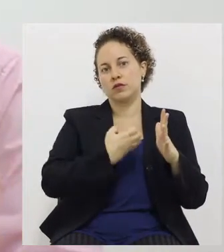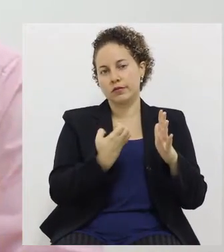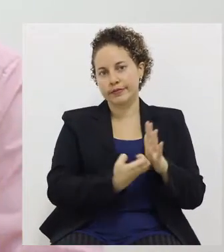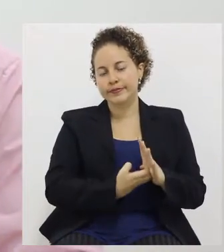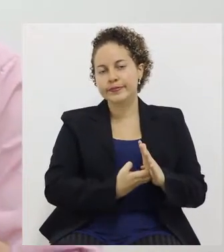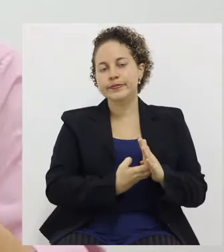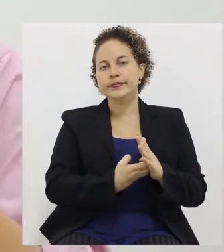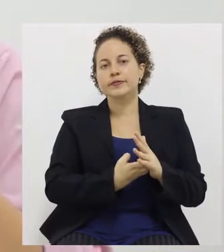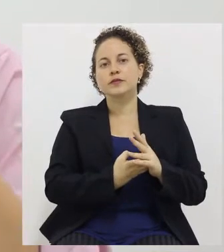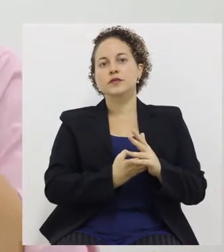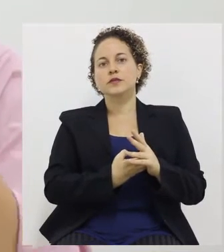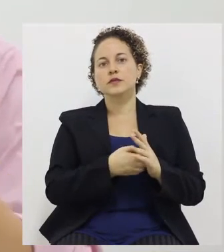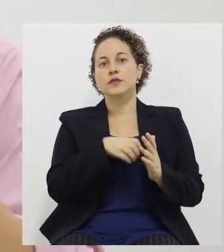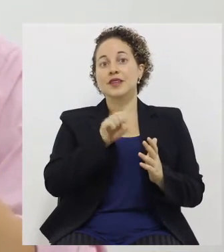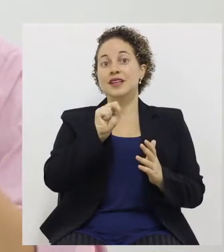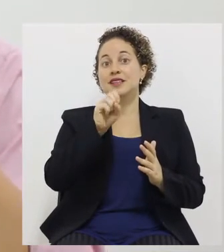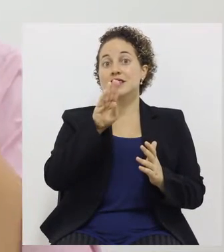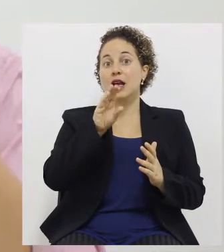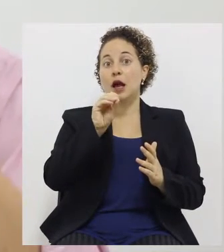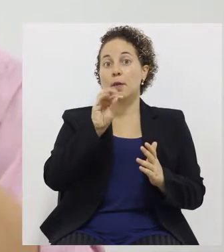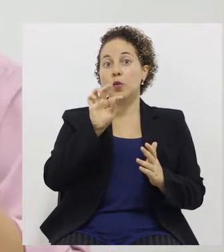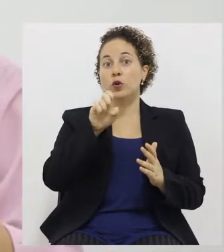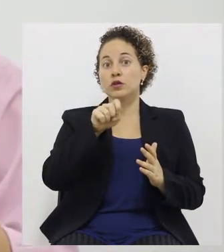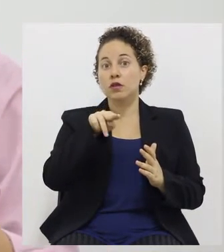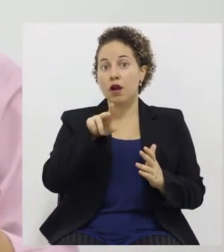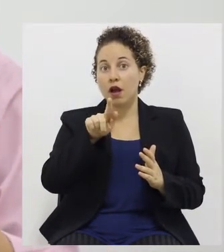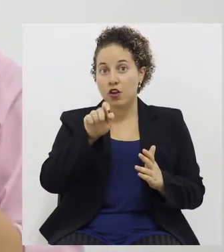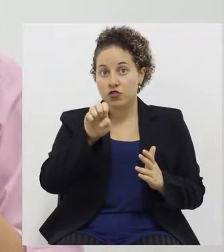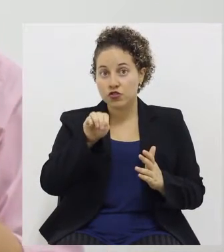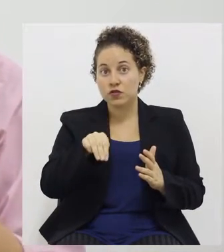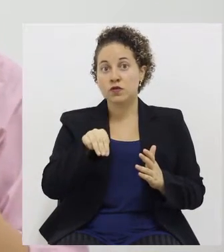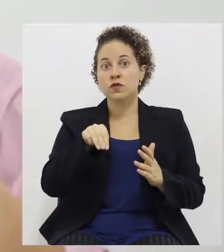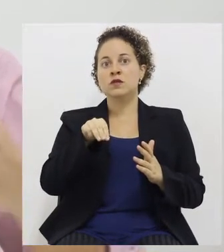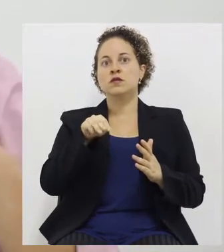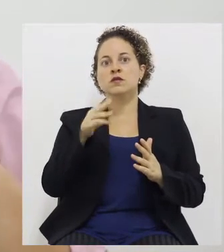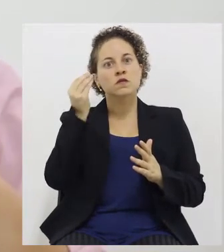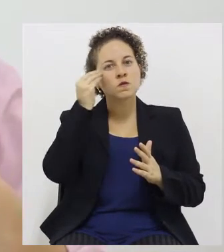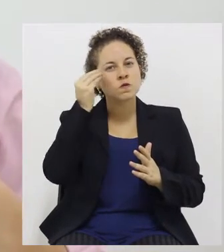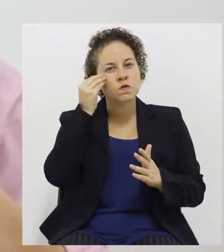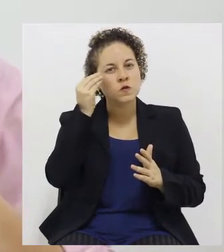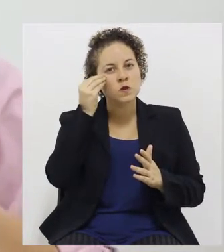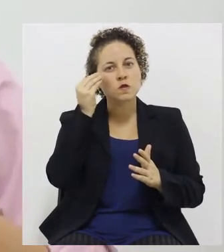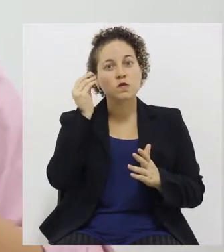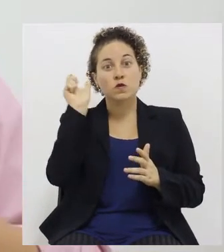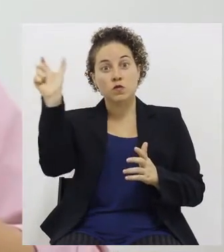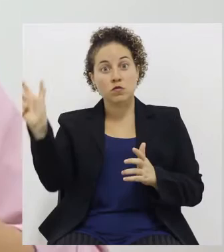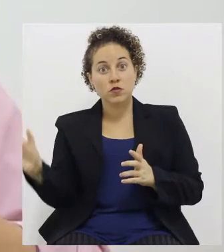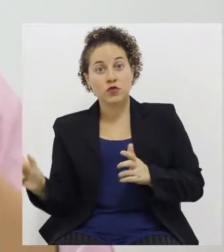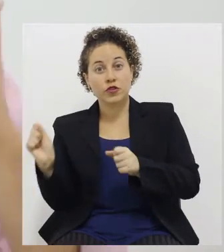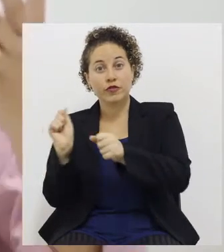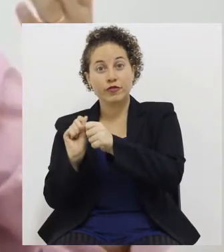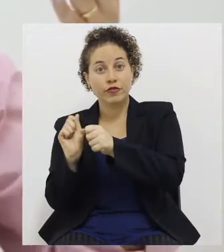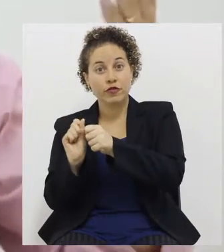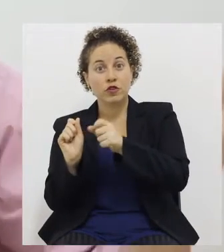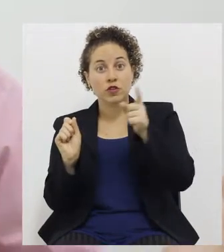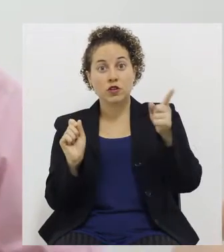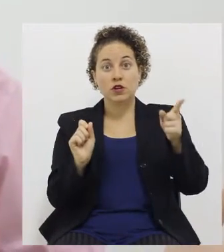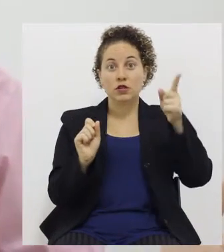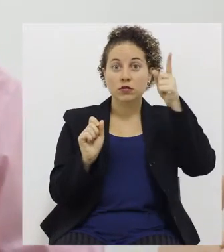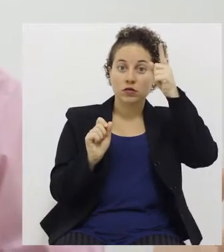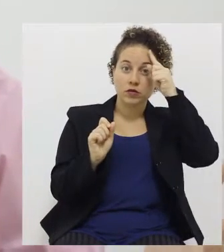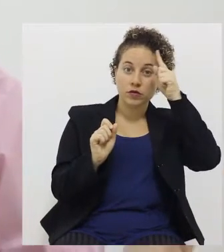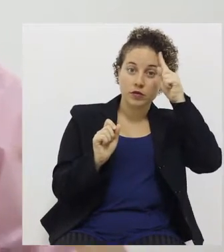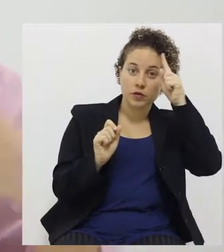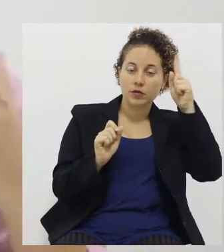empresas. A sabotagem é uma forma da gente enxergar que existe uma diferença entre quem opera e quem tem o